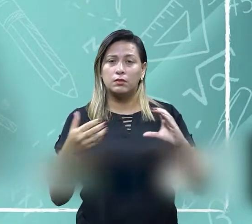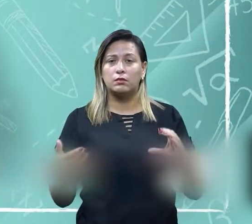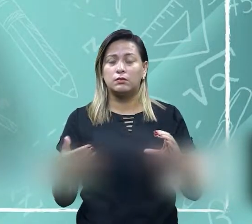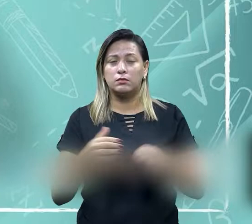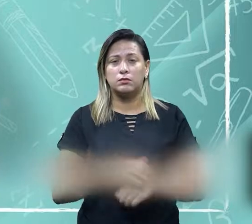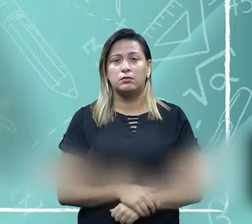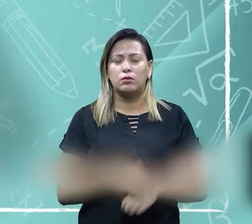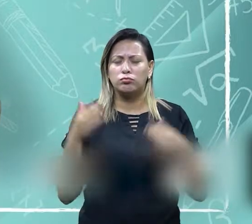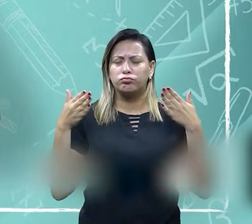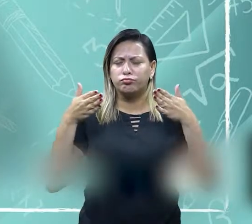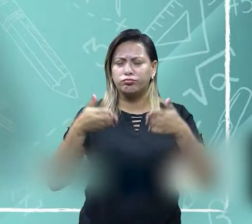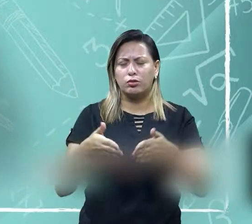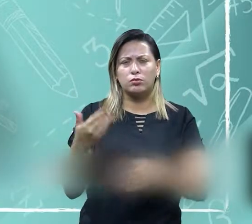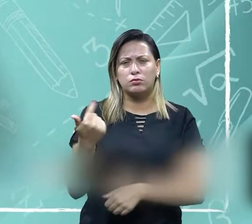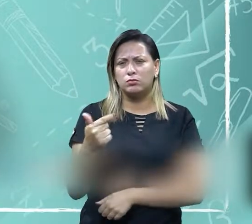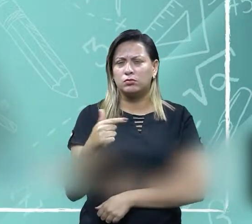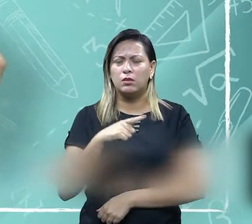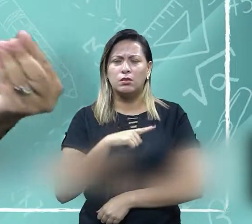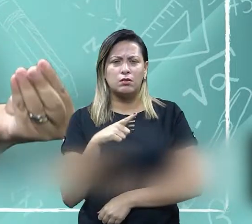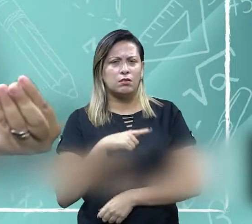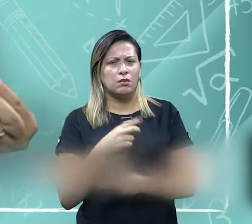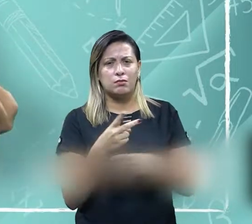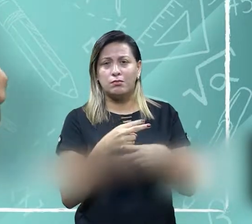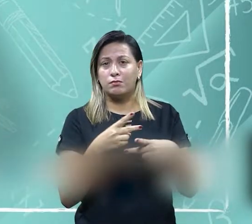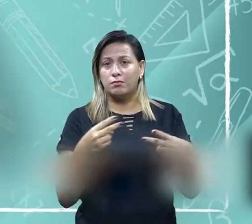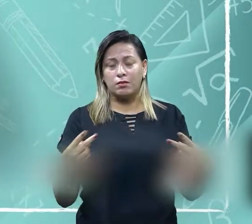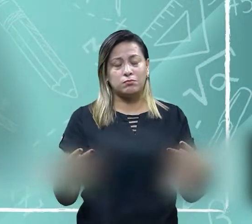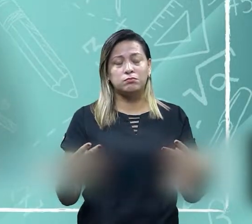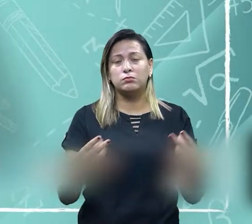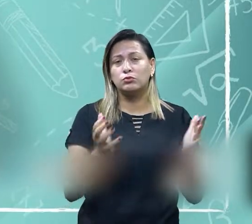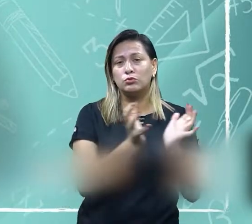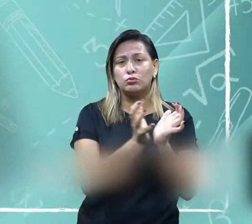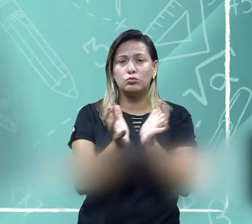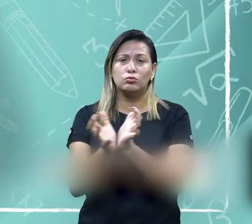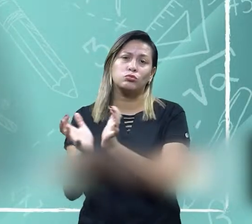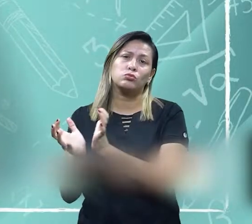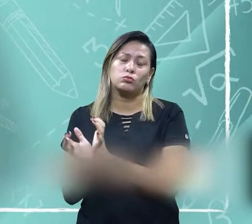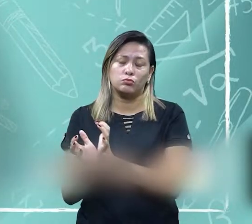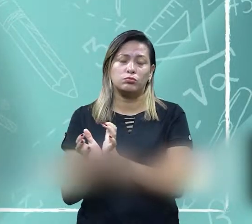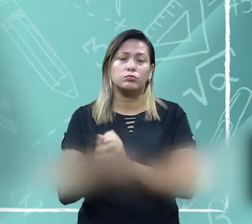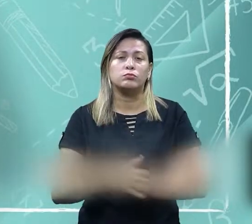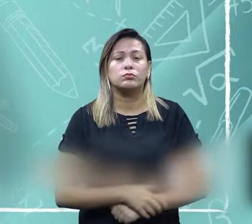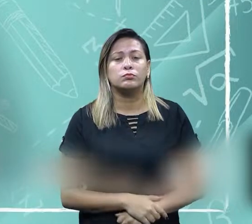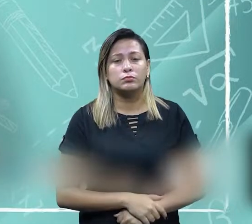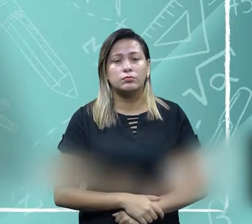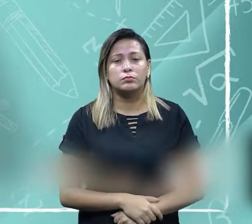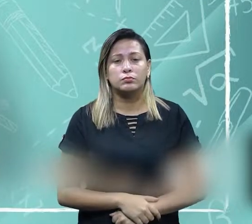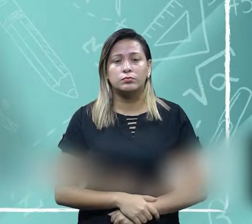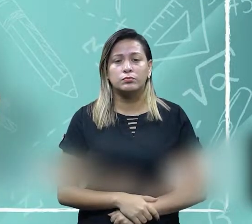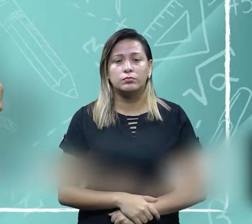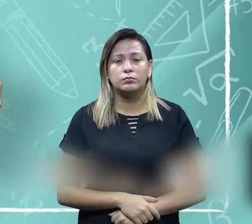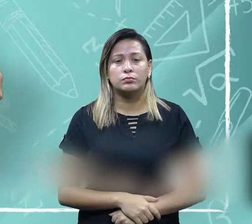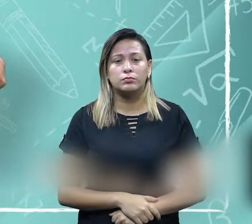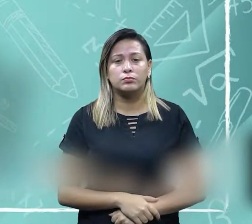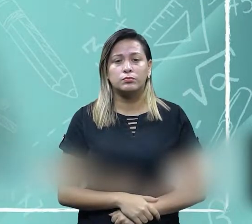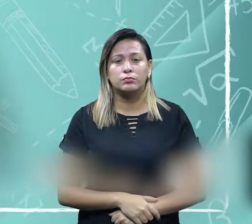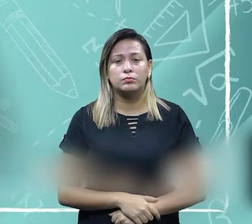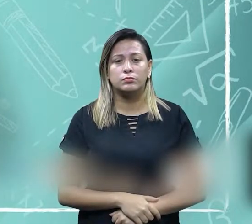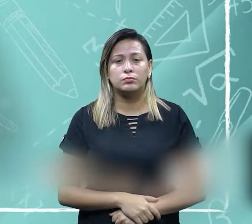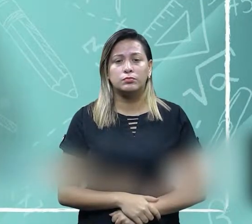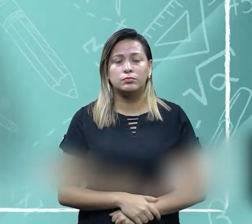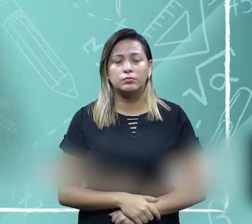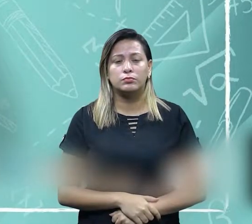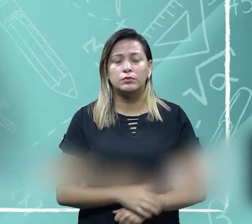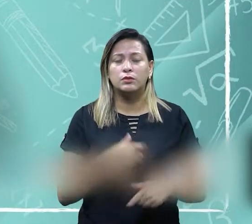descentralizada, onde existe vários organismos que trabalham a fim de